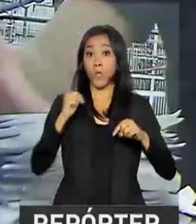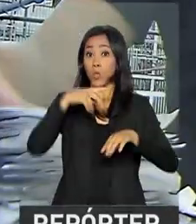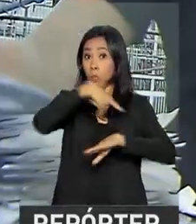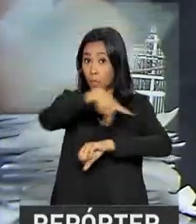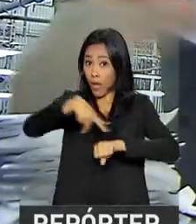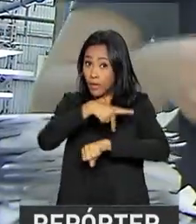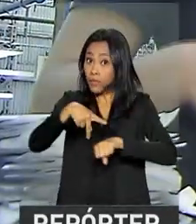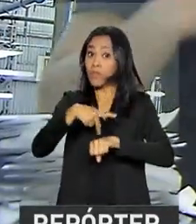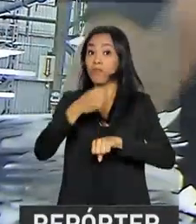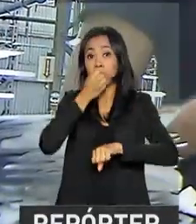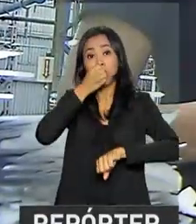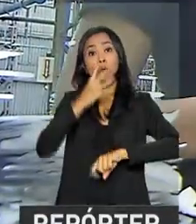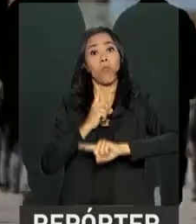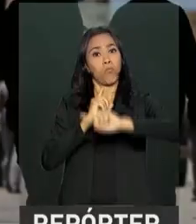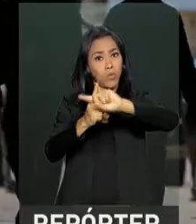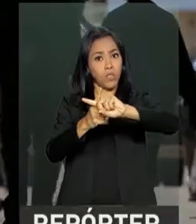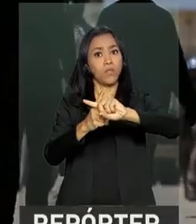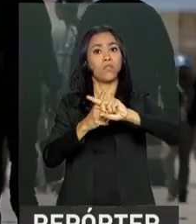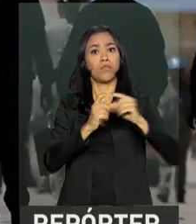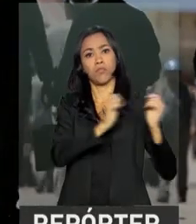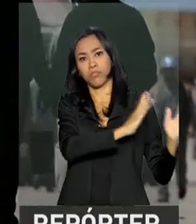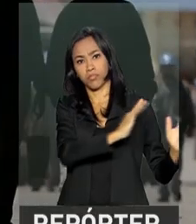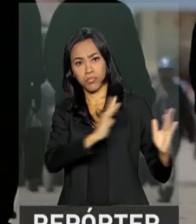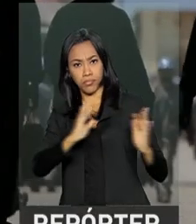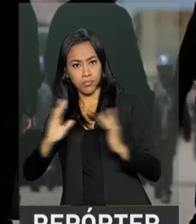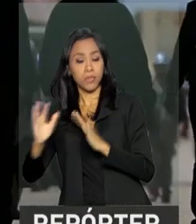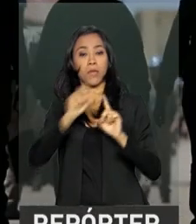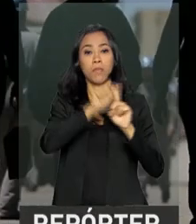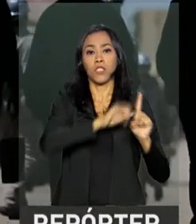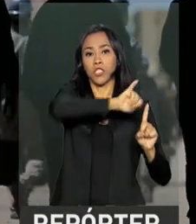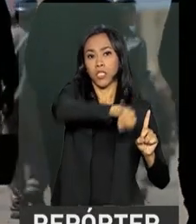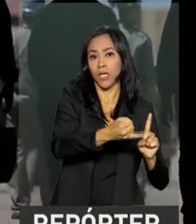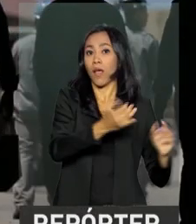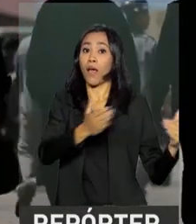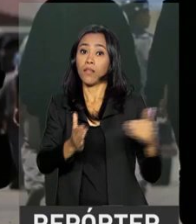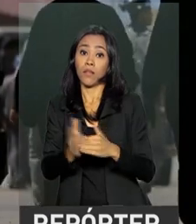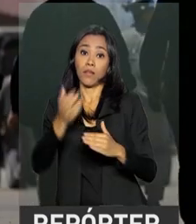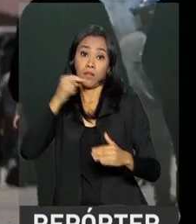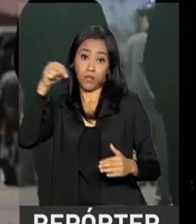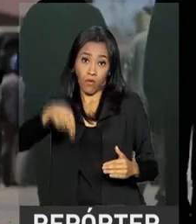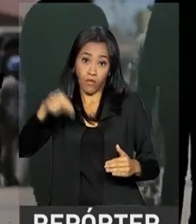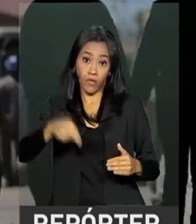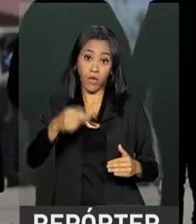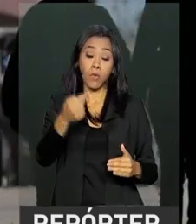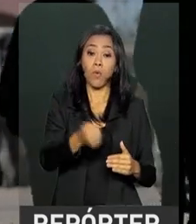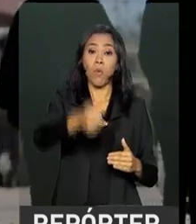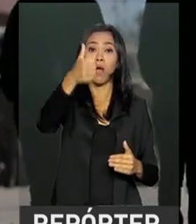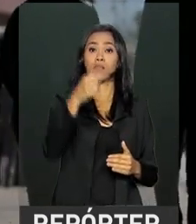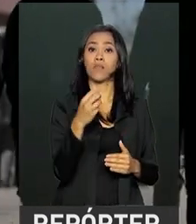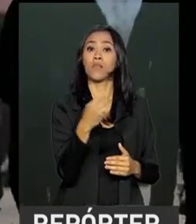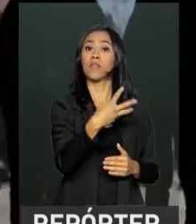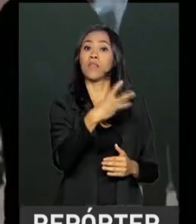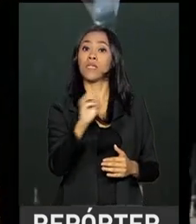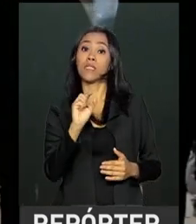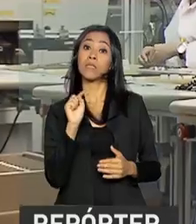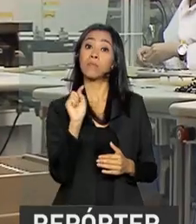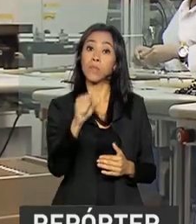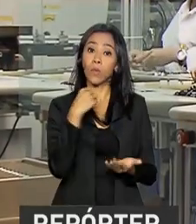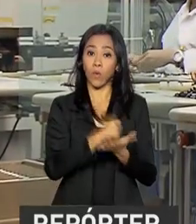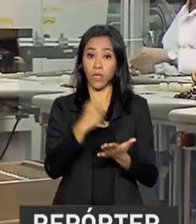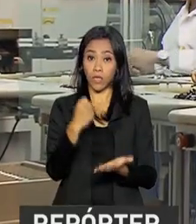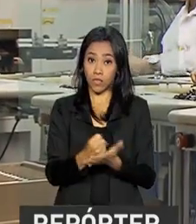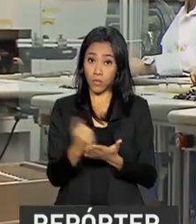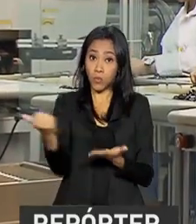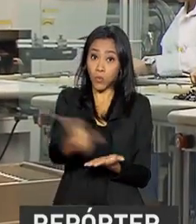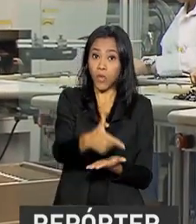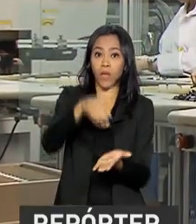praticamente o ano inteiro de janeiro a novembro foram quase 300 mil contratações a mais do que demissões o